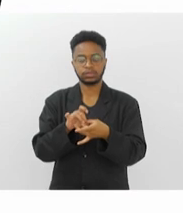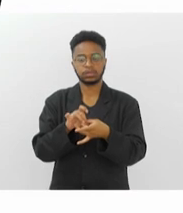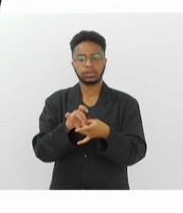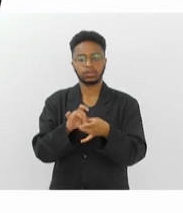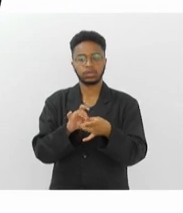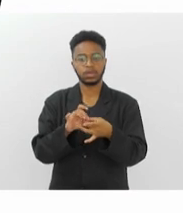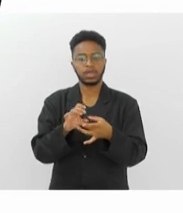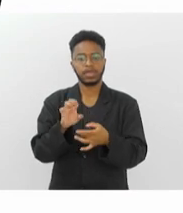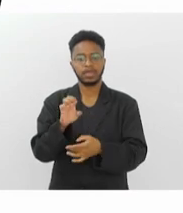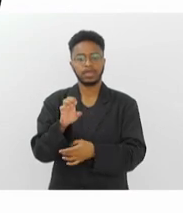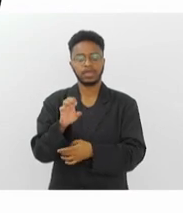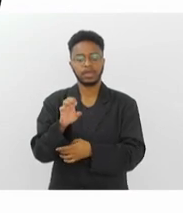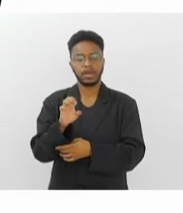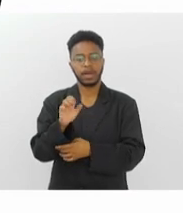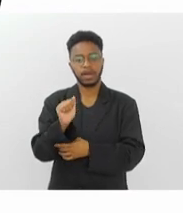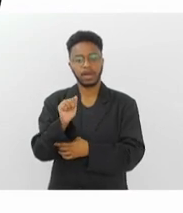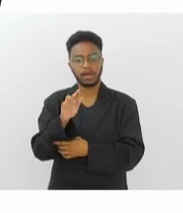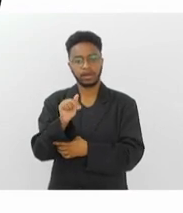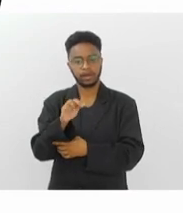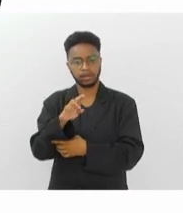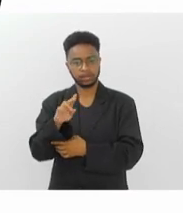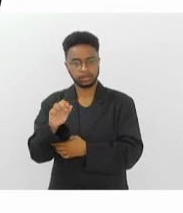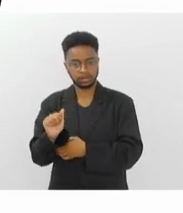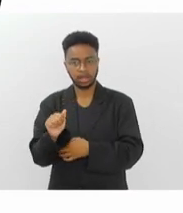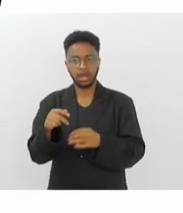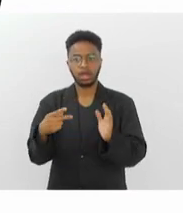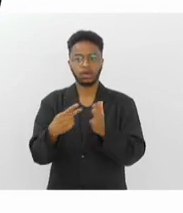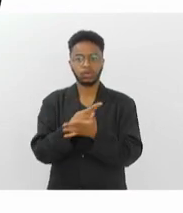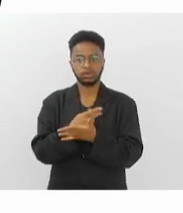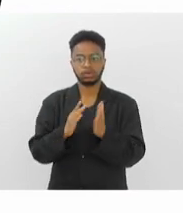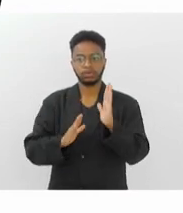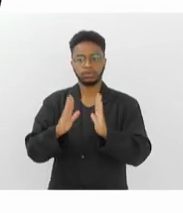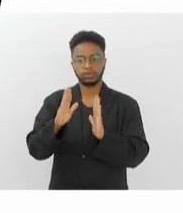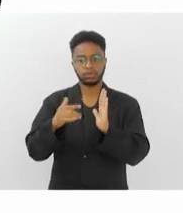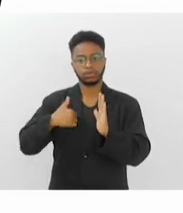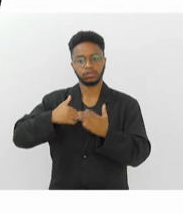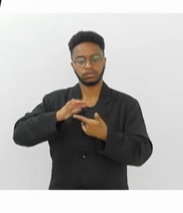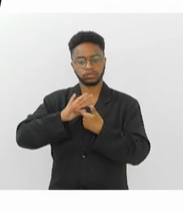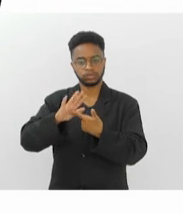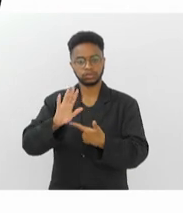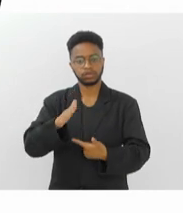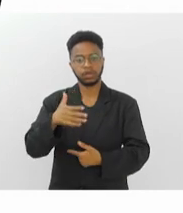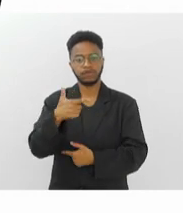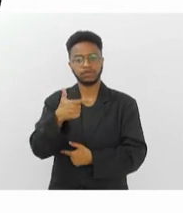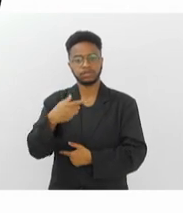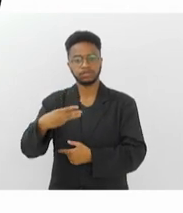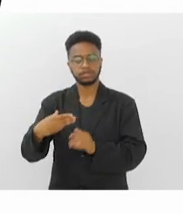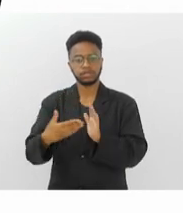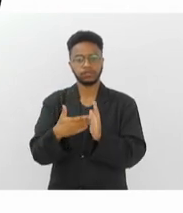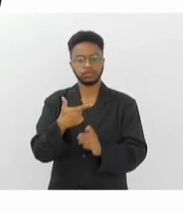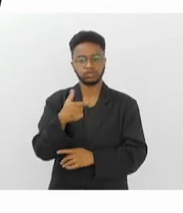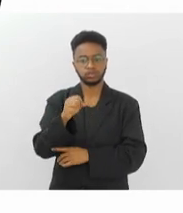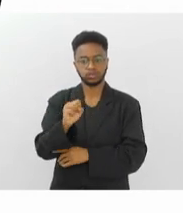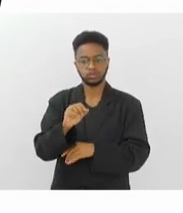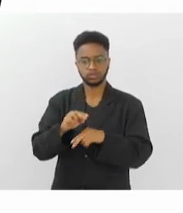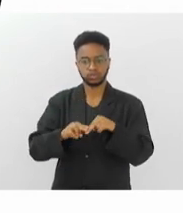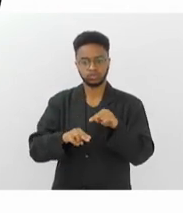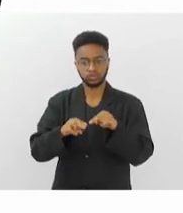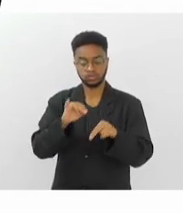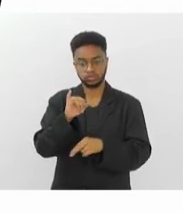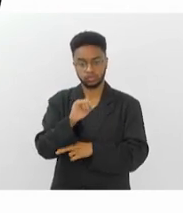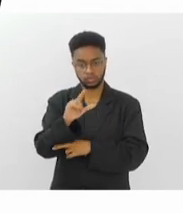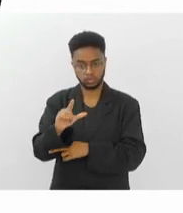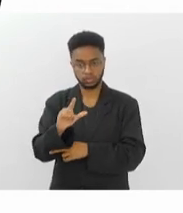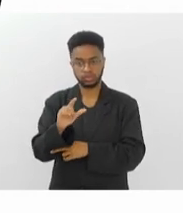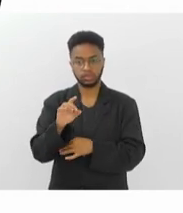se realizar de 23 a 28 de julho, como disse, na Zona Económica Especial Luanda Bengo, no Engie Arena,